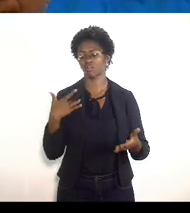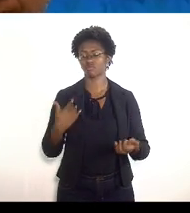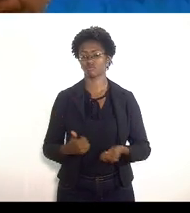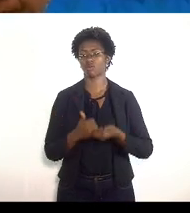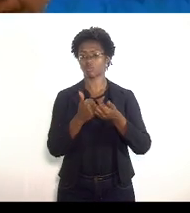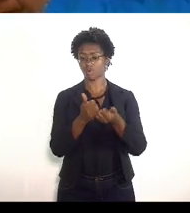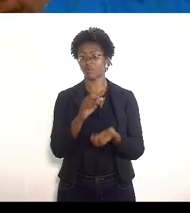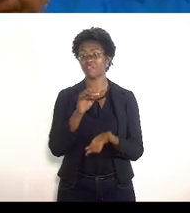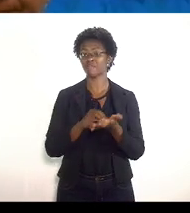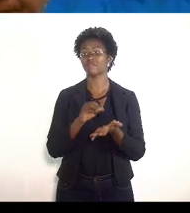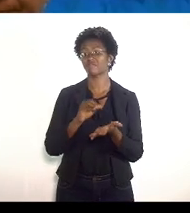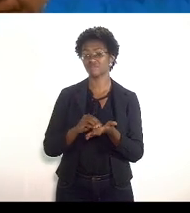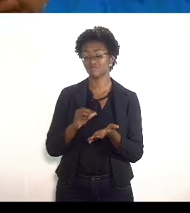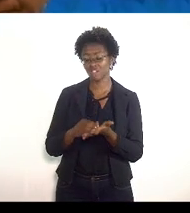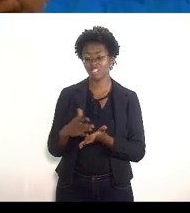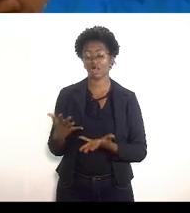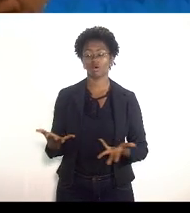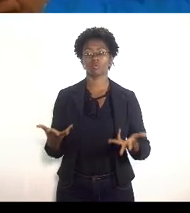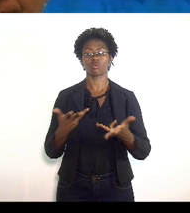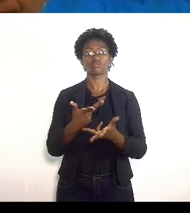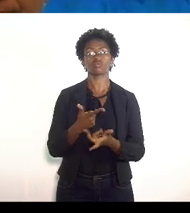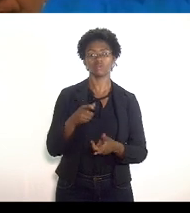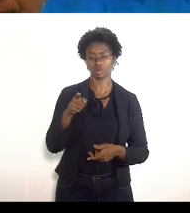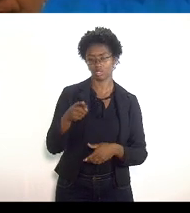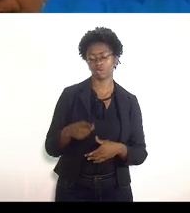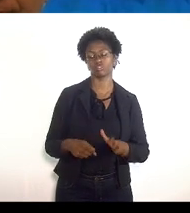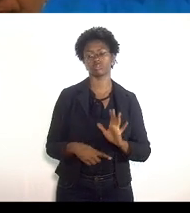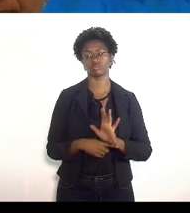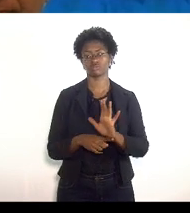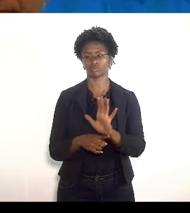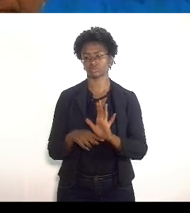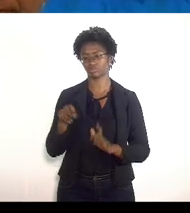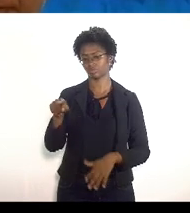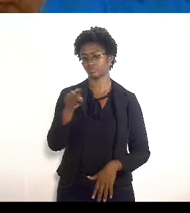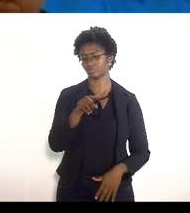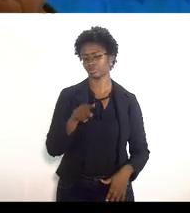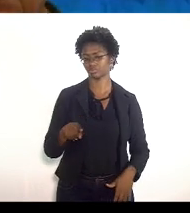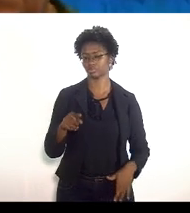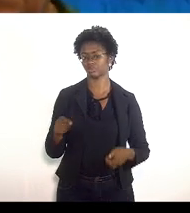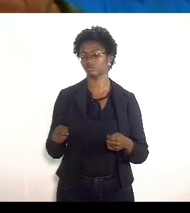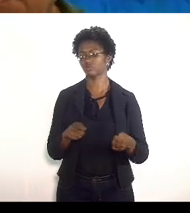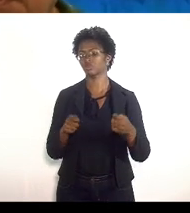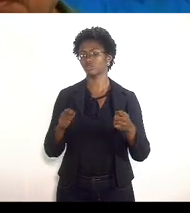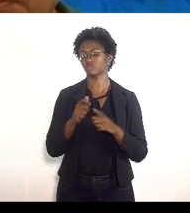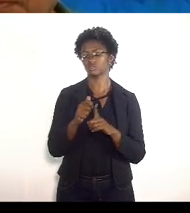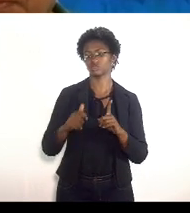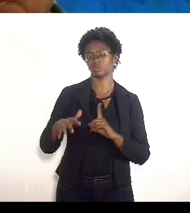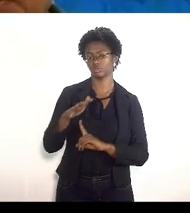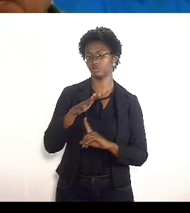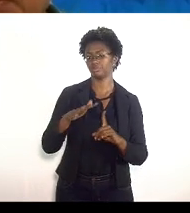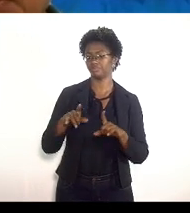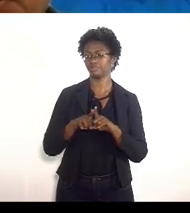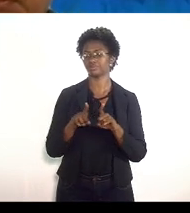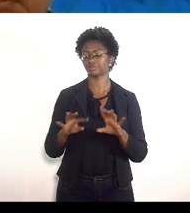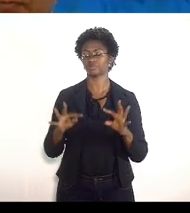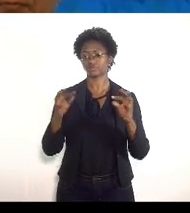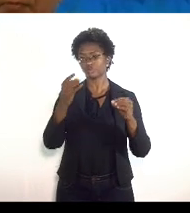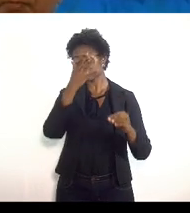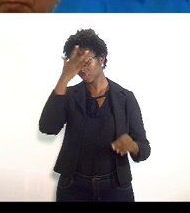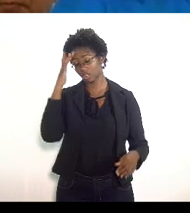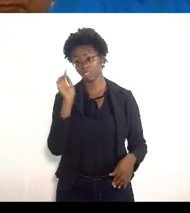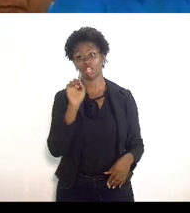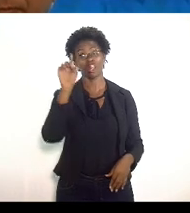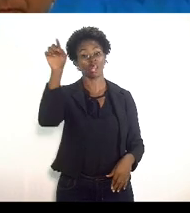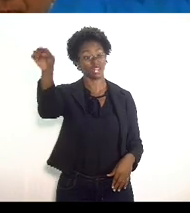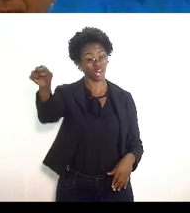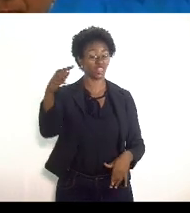atendimento de qualidade para o controle social e para quem está lá na ponta. O que me preocupa é